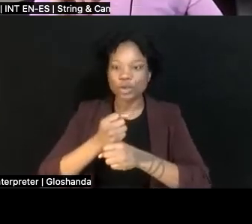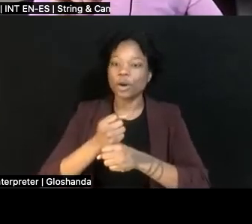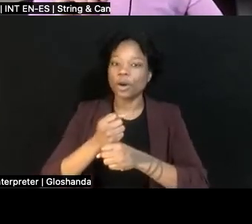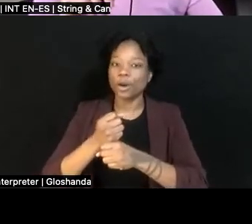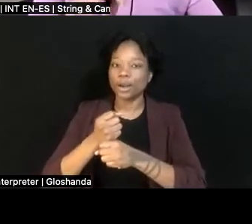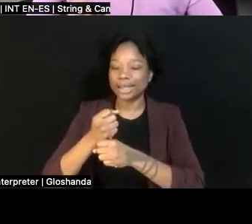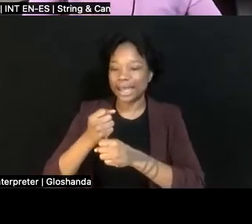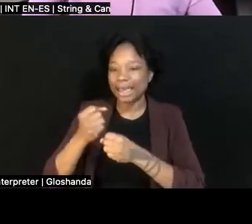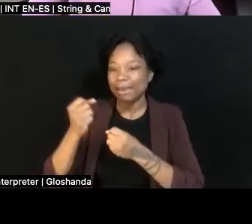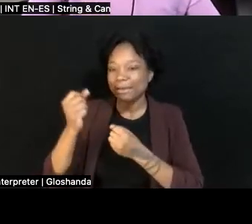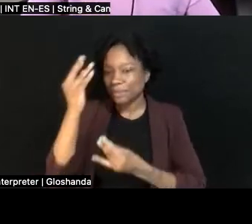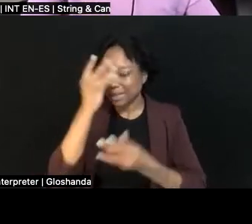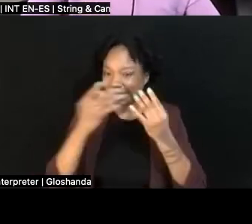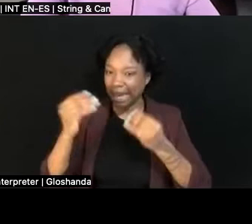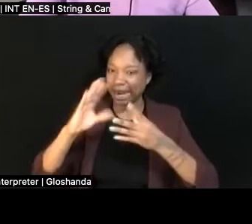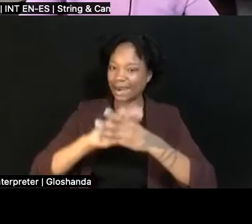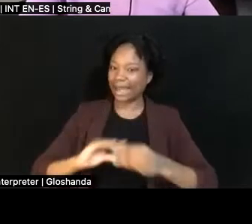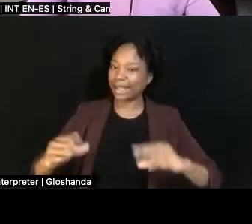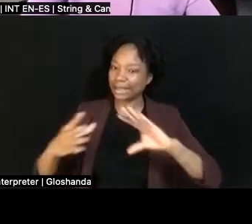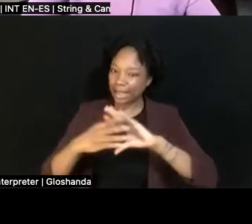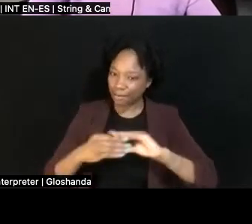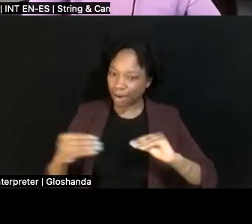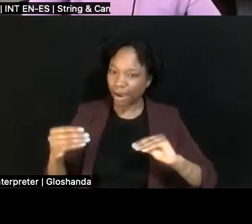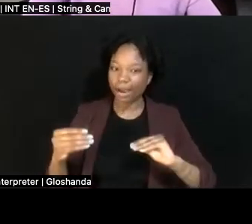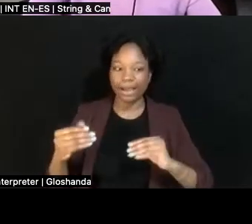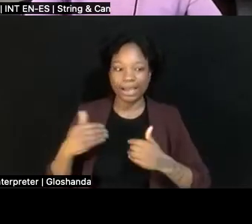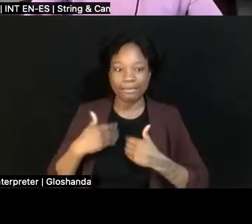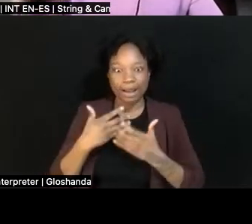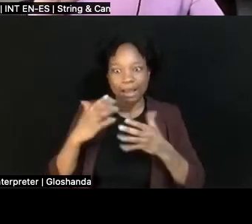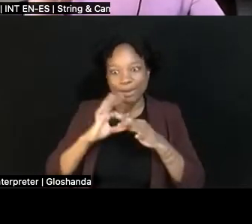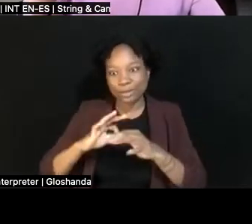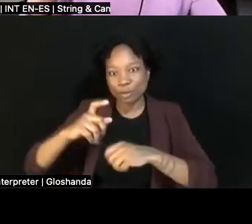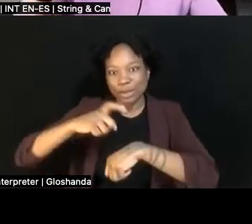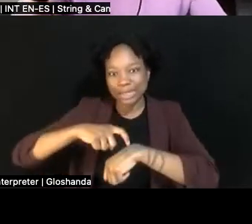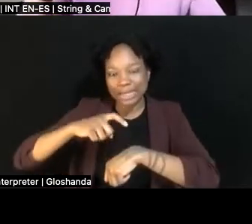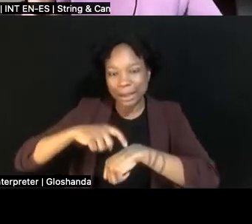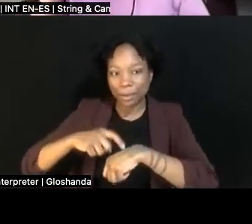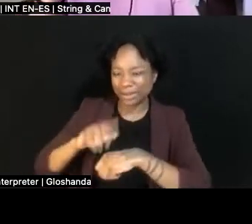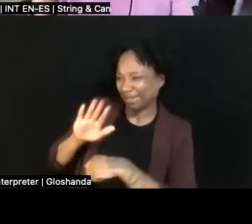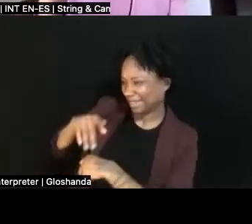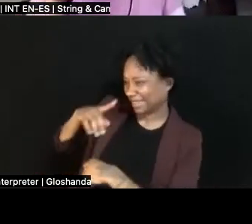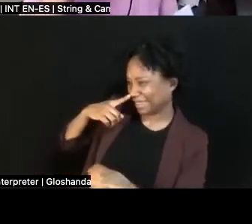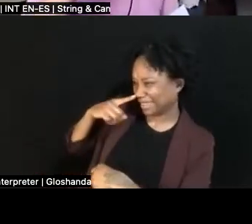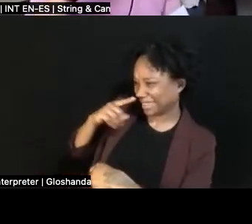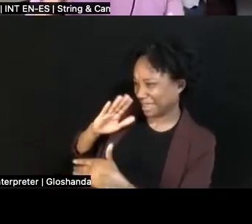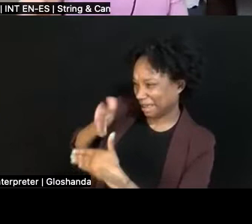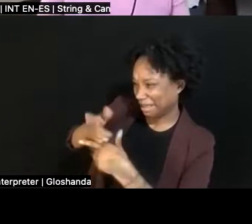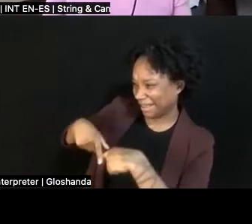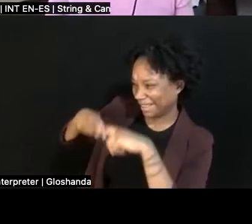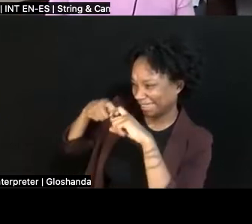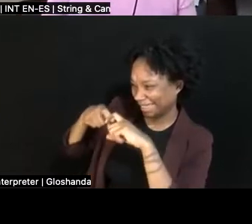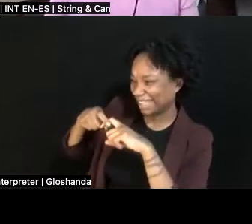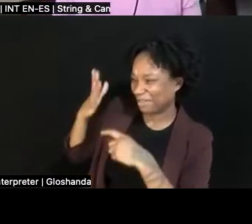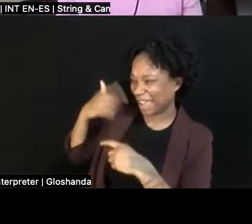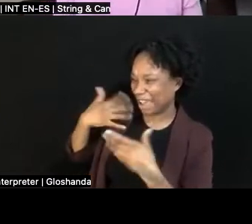uma narrativa, tem a ver muito com o tempo. Graciela, voy a pedir que solo que tome una pausa para